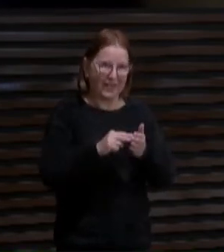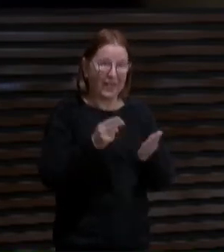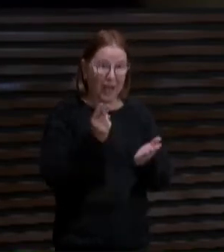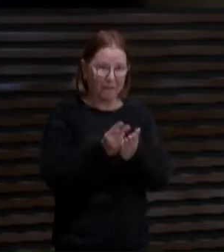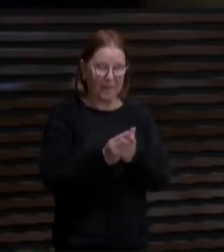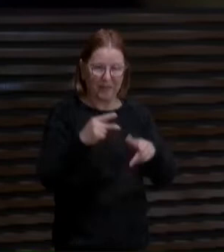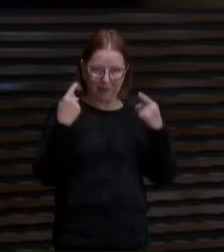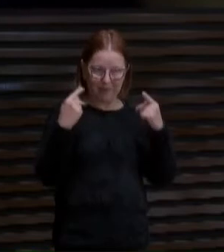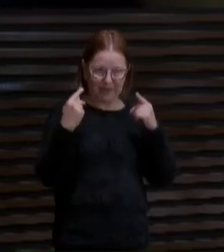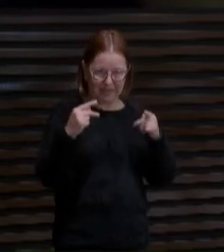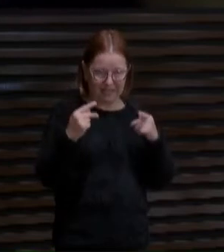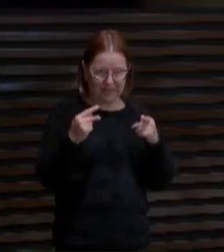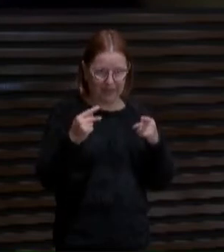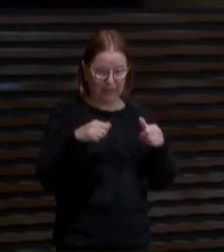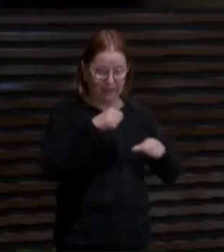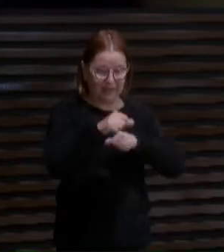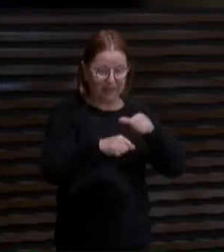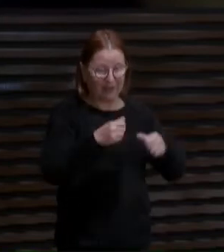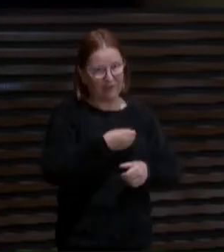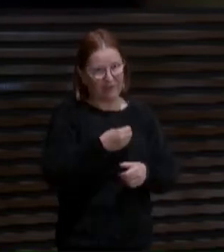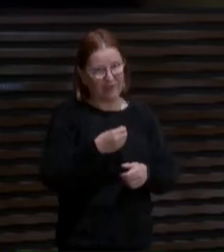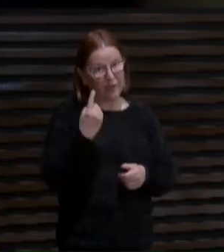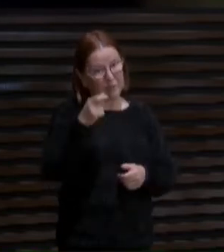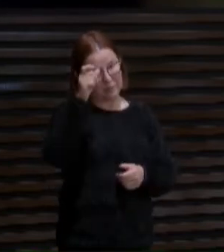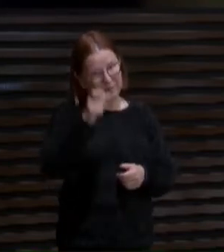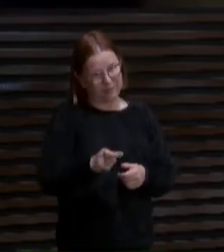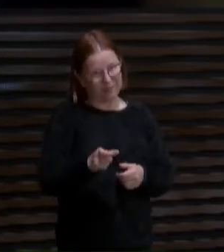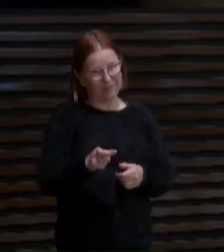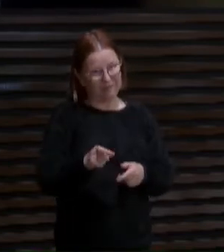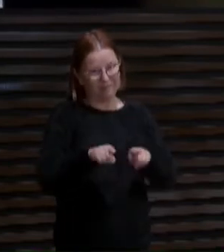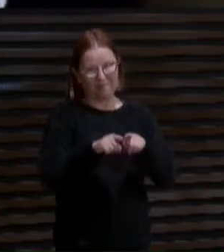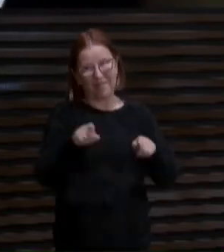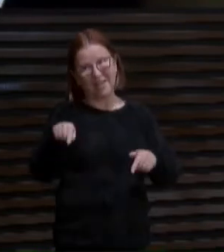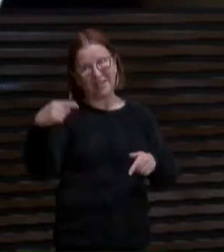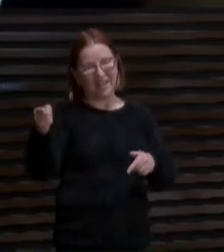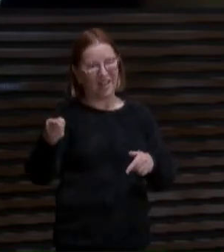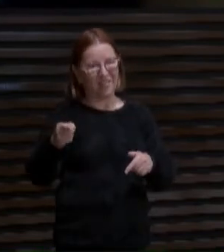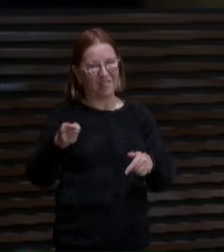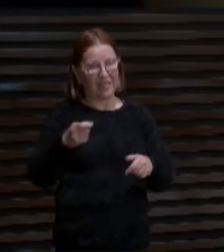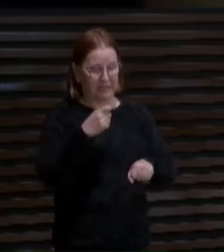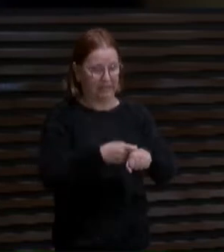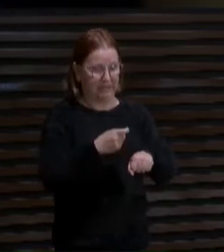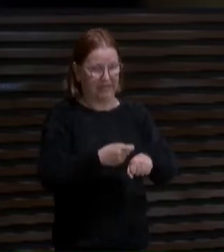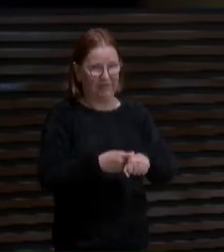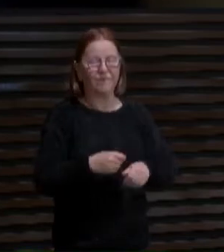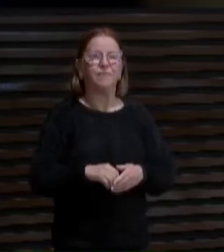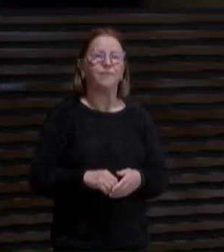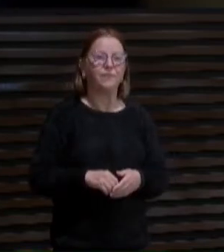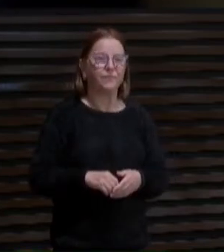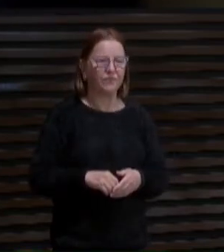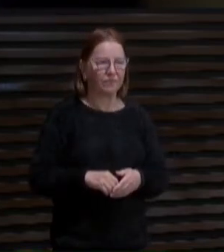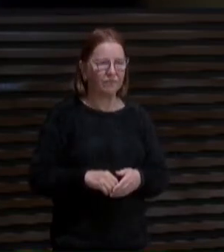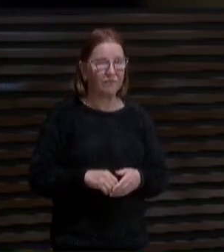mas eu tô sofrendo debaixo em suas mãos o senhor quer tratar alguma coisa com meu coração é esse meu coração é duro só sabe